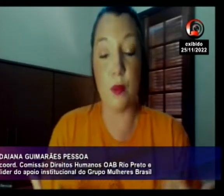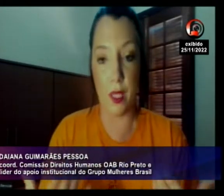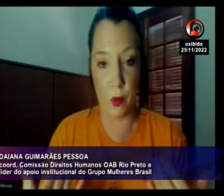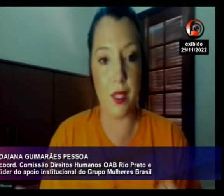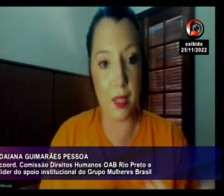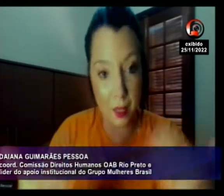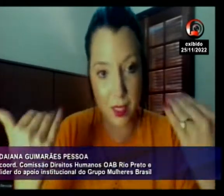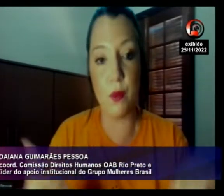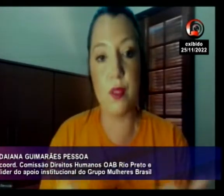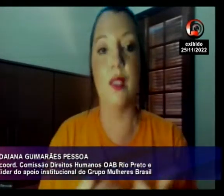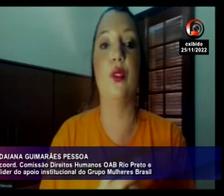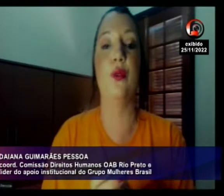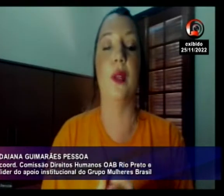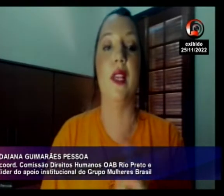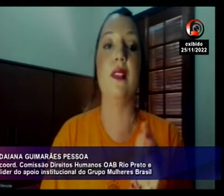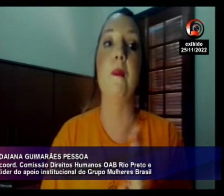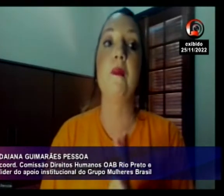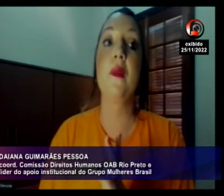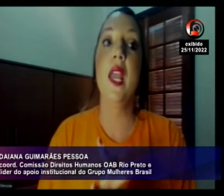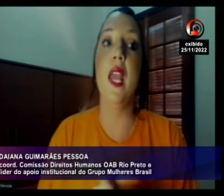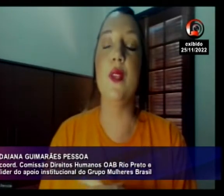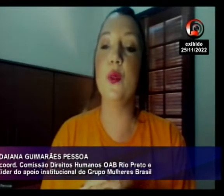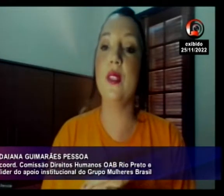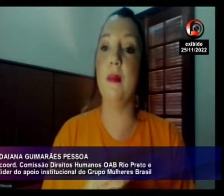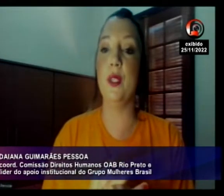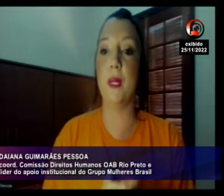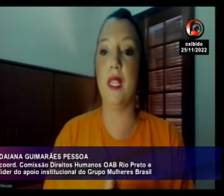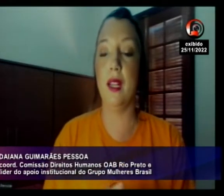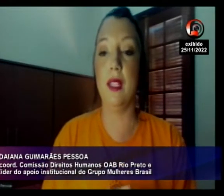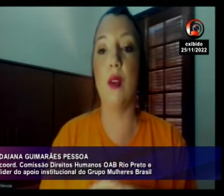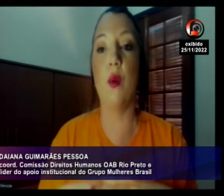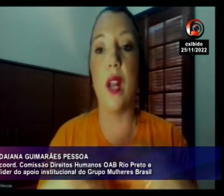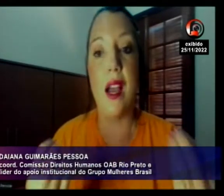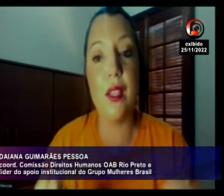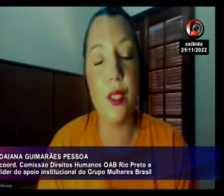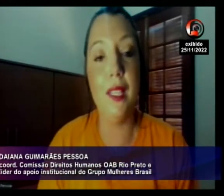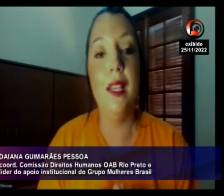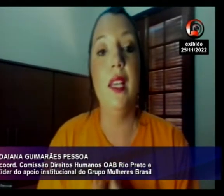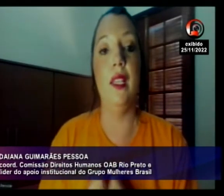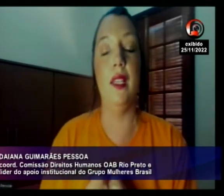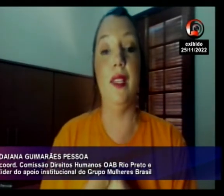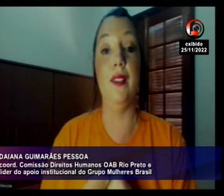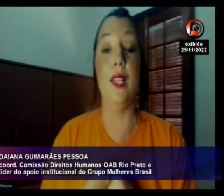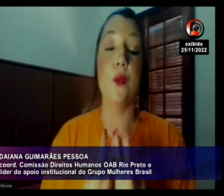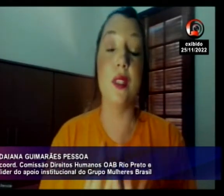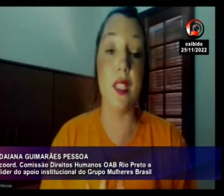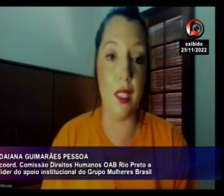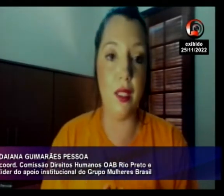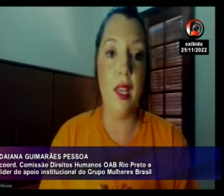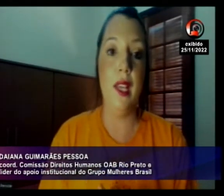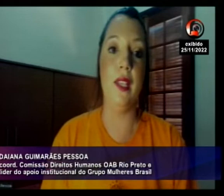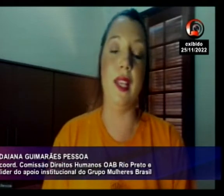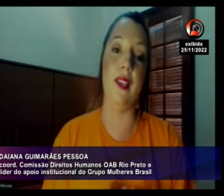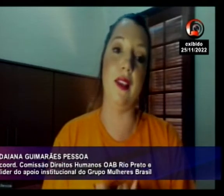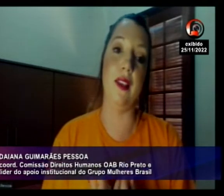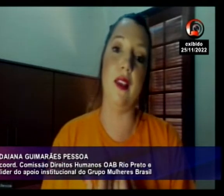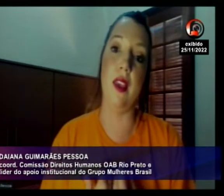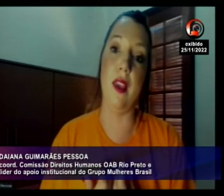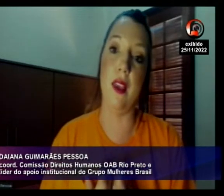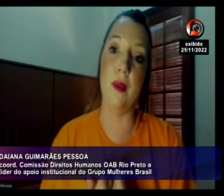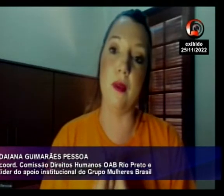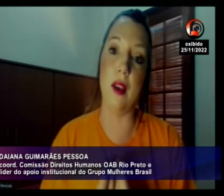a vítima reconhecer que ela está num ciclo de violência, é justamente para que ela tenha coragem e denuncie, e